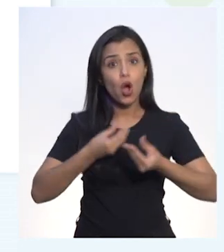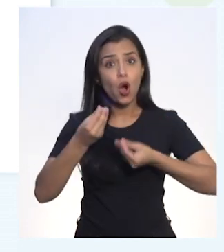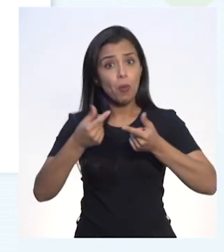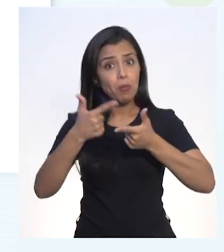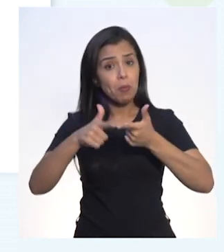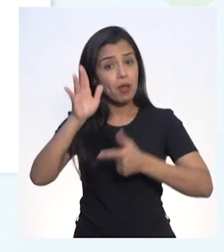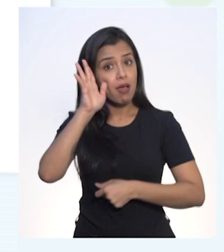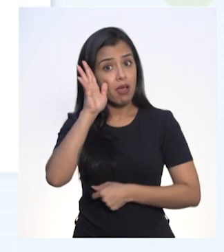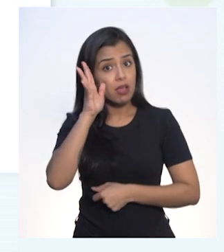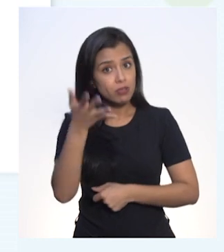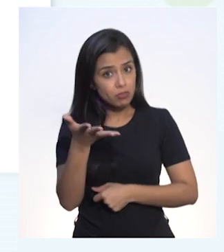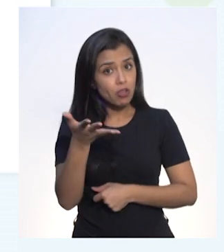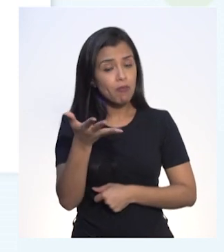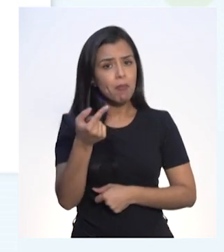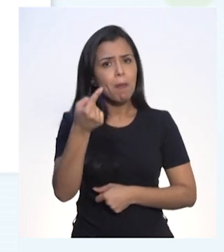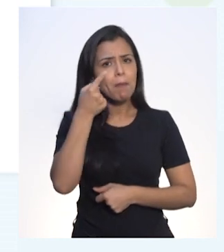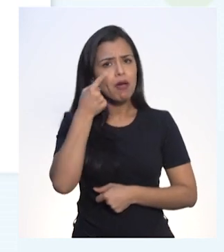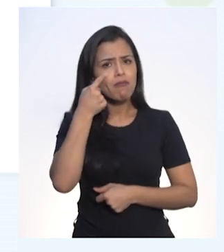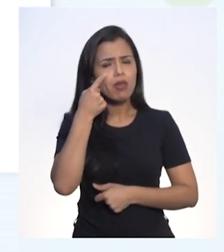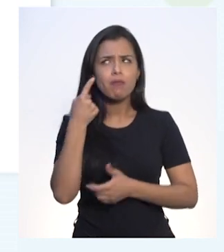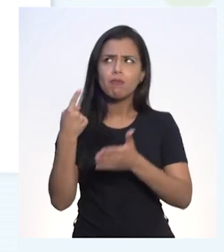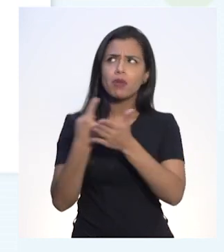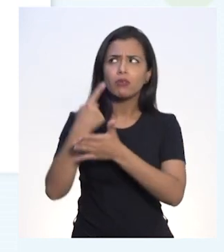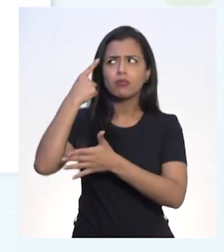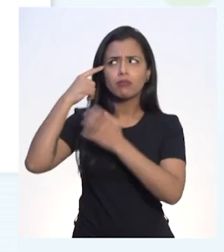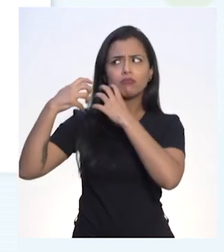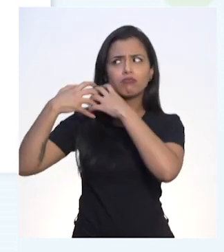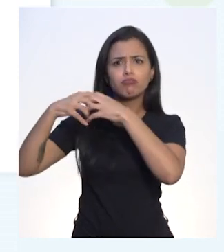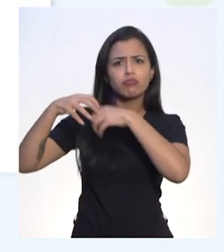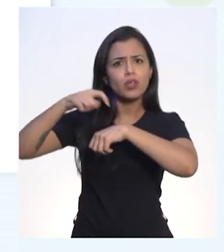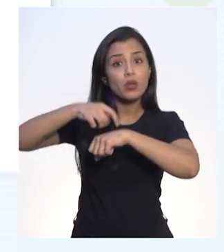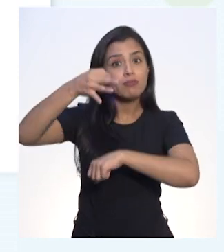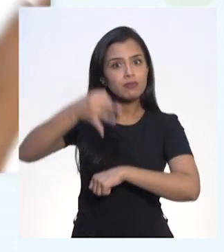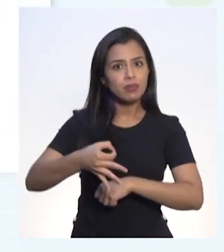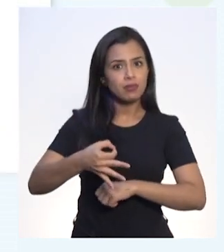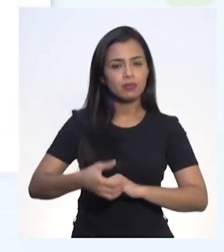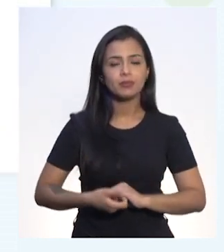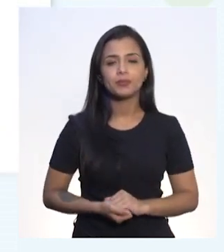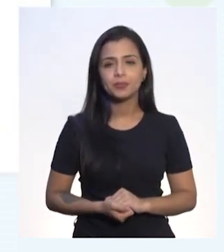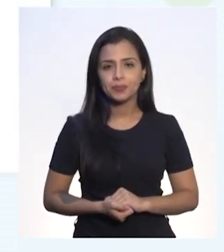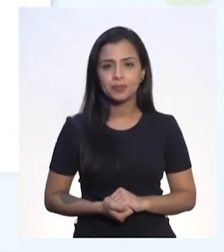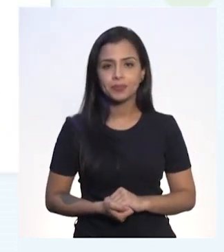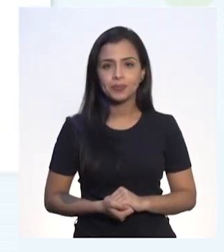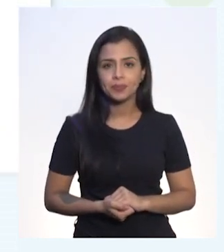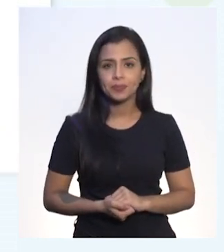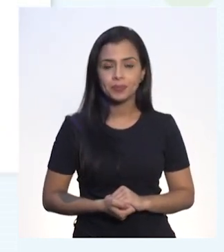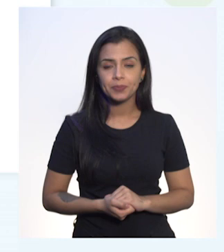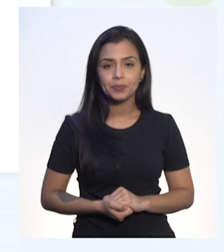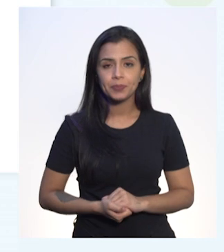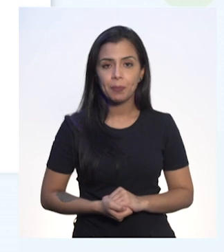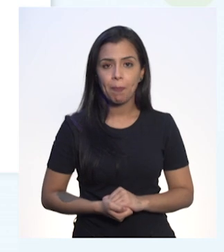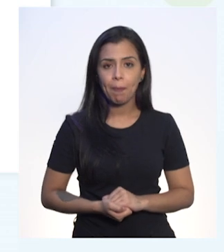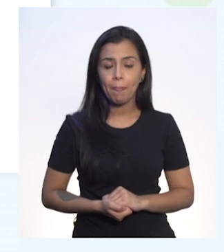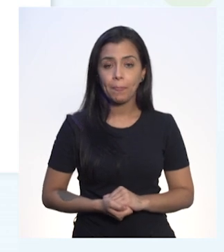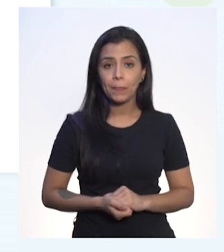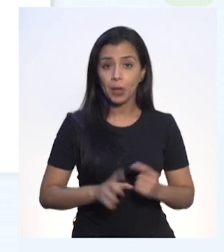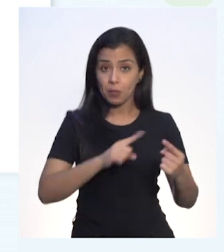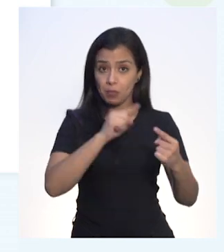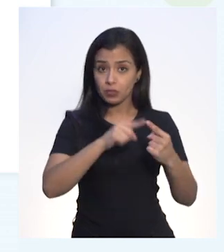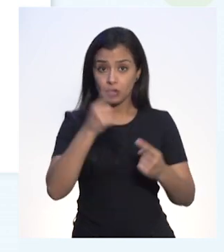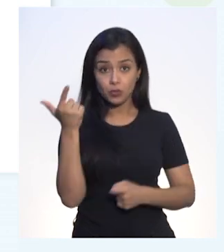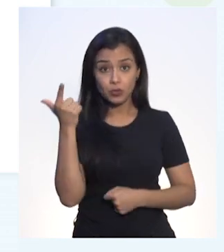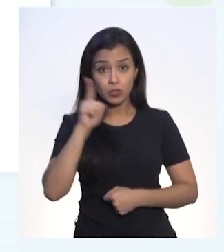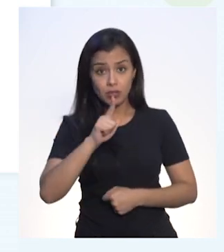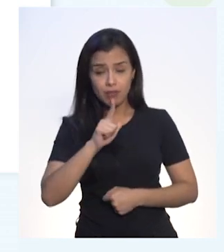problemas, levando-nos a fazer as perguntas corretas na hora certa. Para alcançar isso, nós devemos considerar